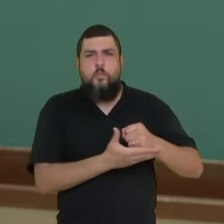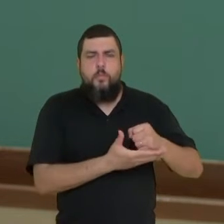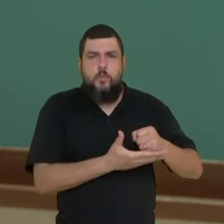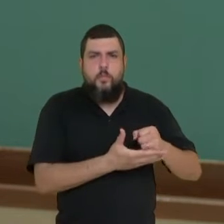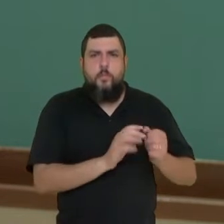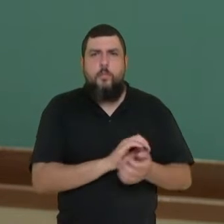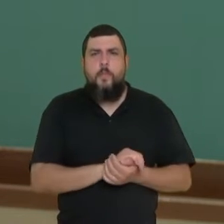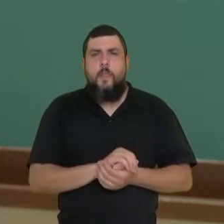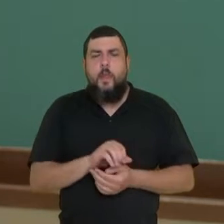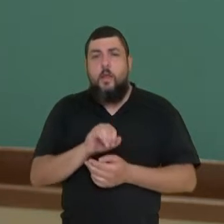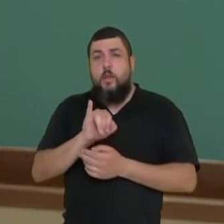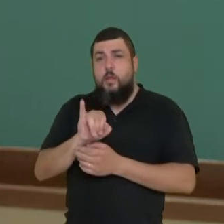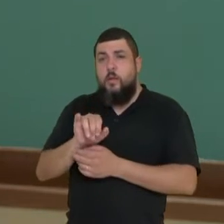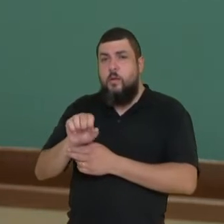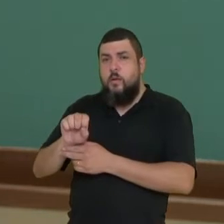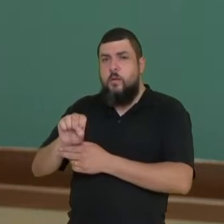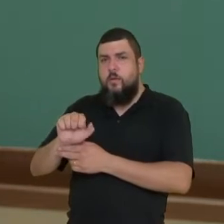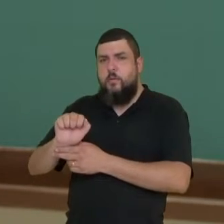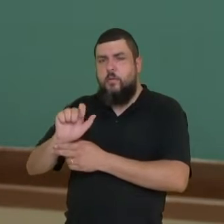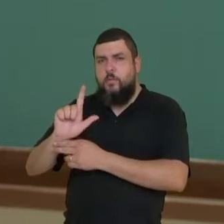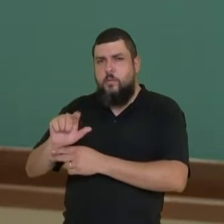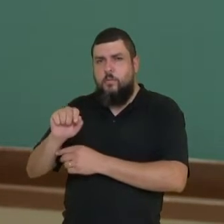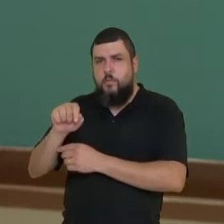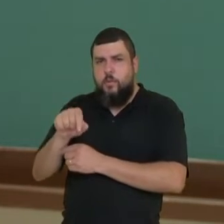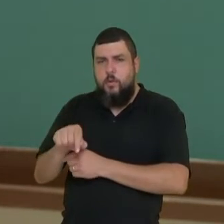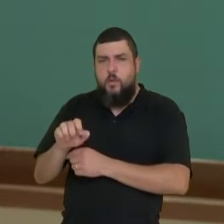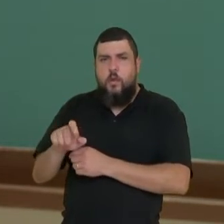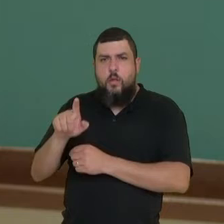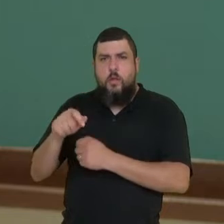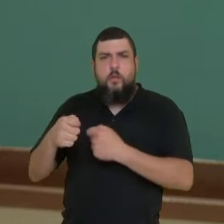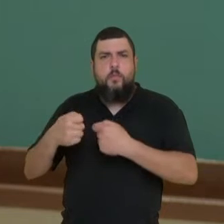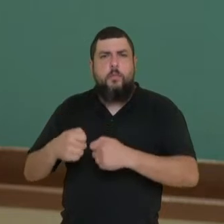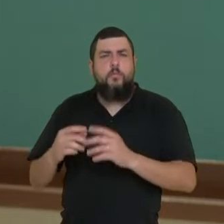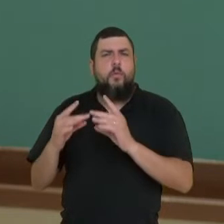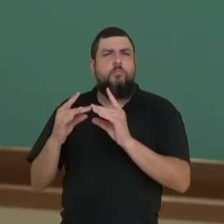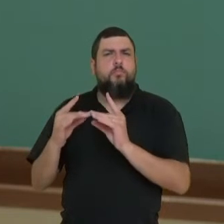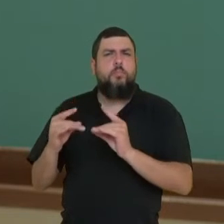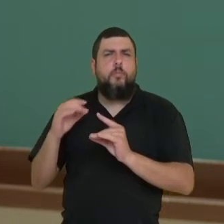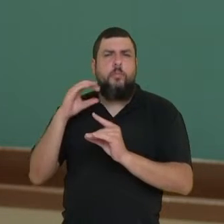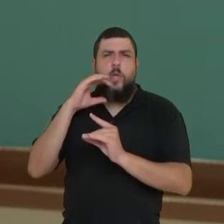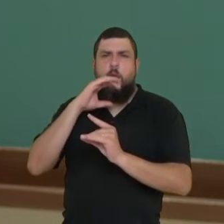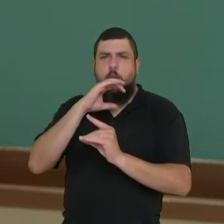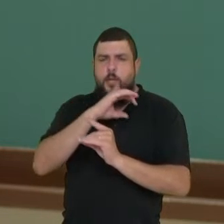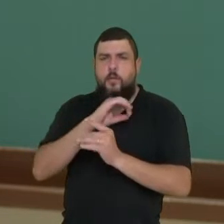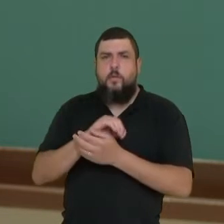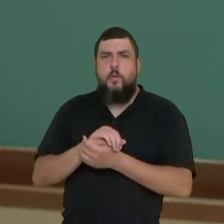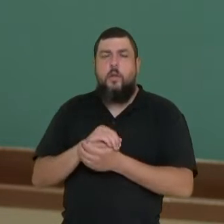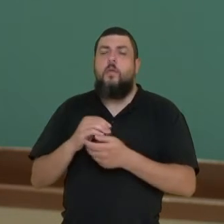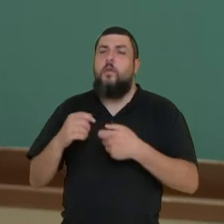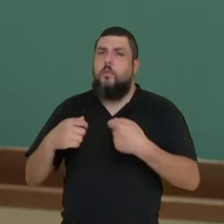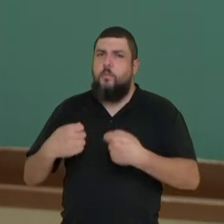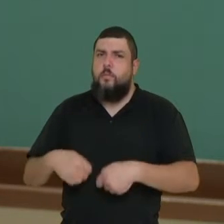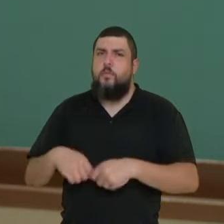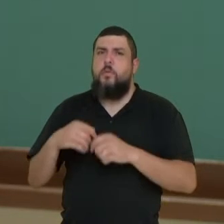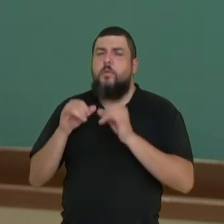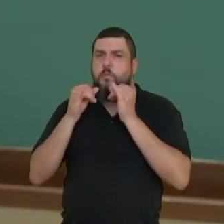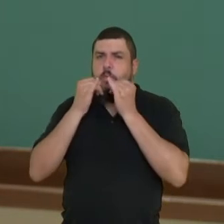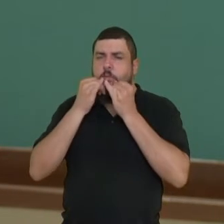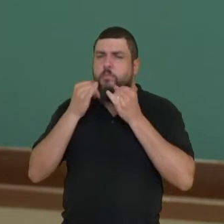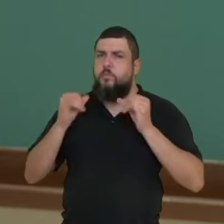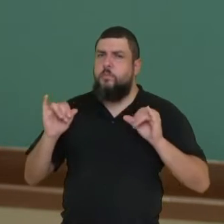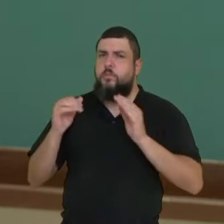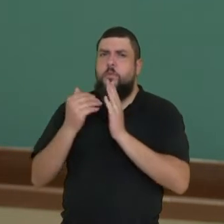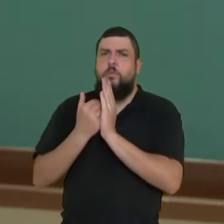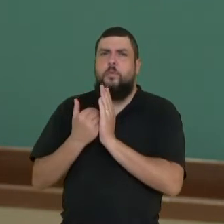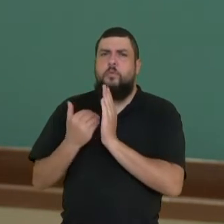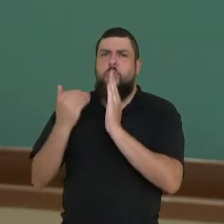sal, ele tem que estar passando pelo processo de fundição. Então, ele tem que estar fundido. Para isso, precisa de uma corrente elétrica muito